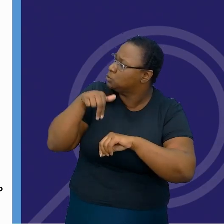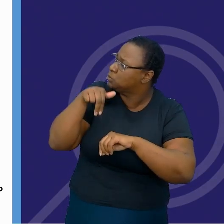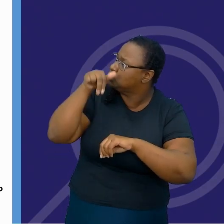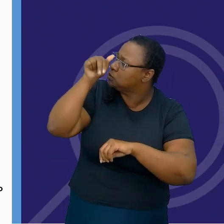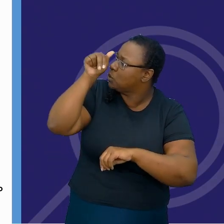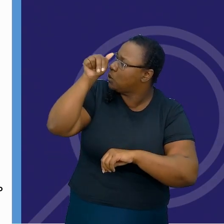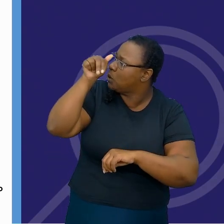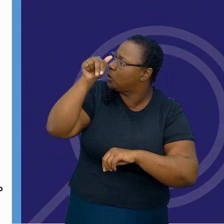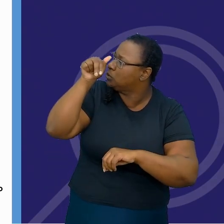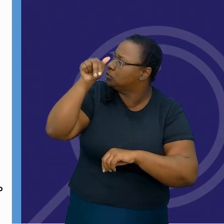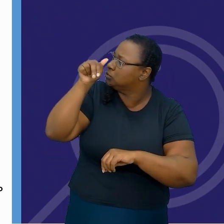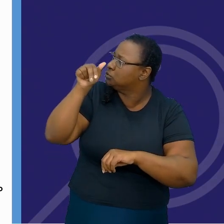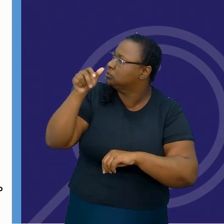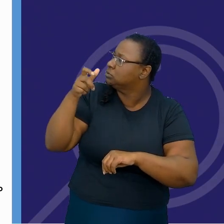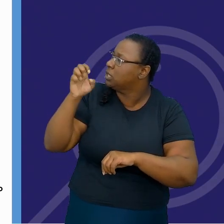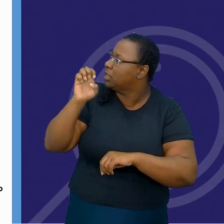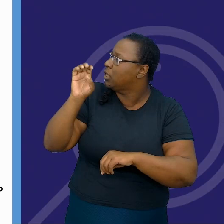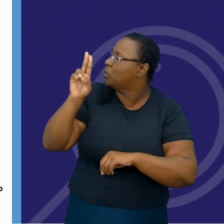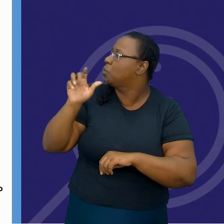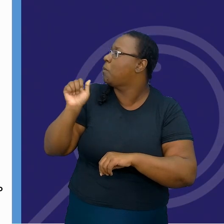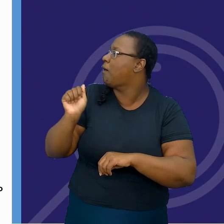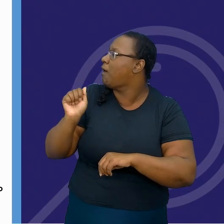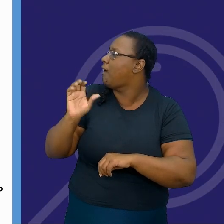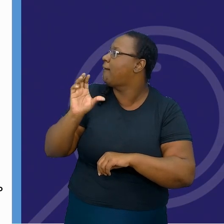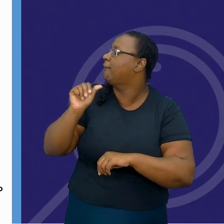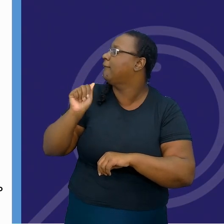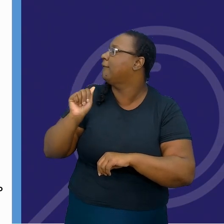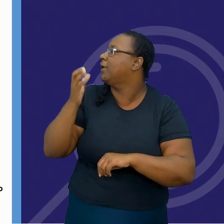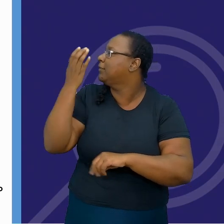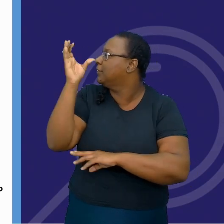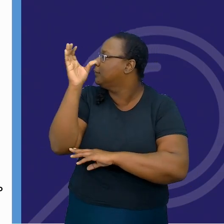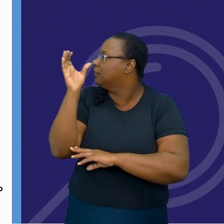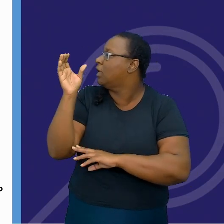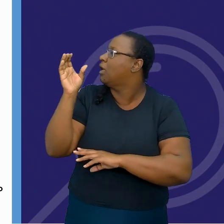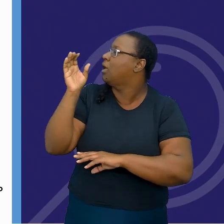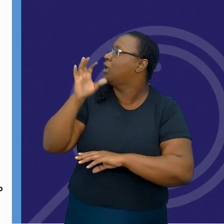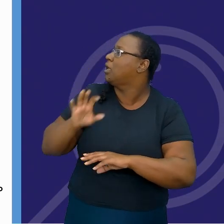né, Estados Unidos, o Canadá, a Europa,